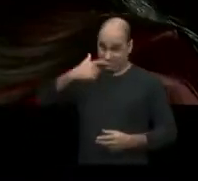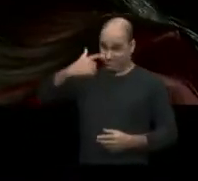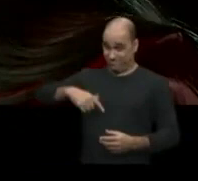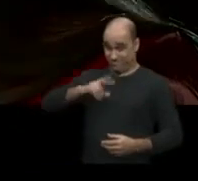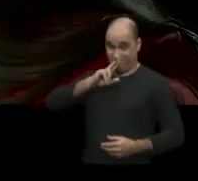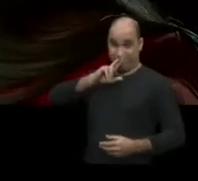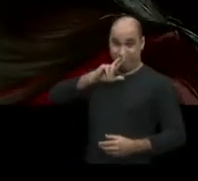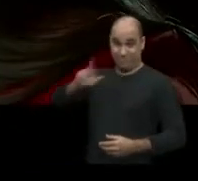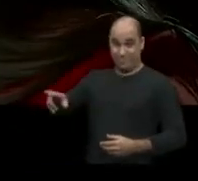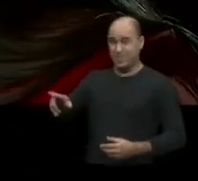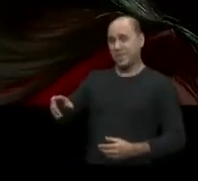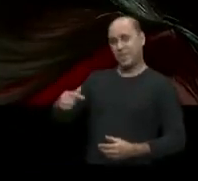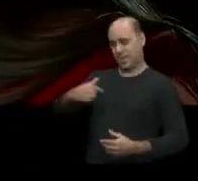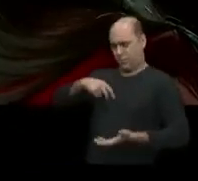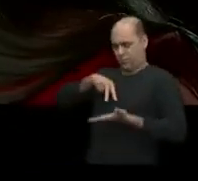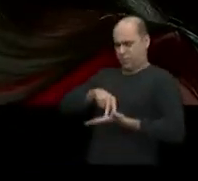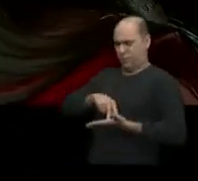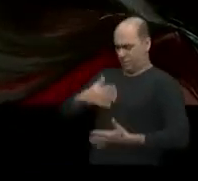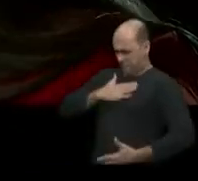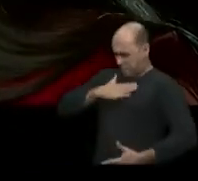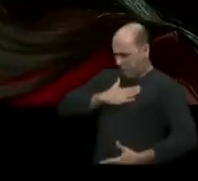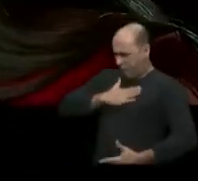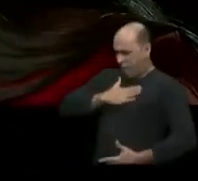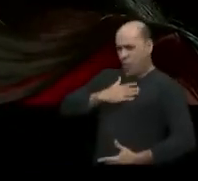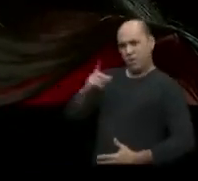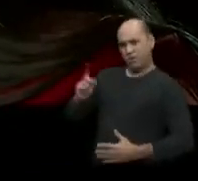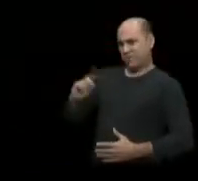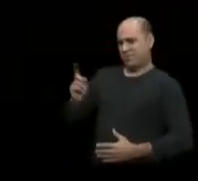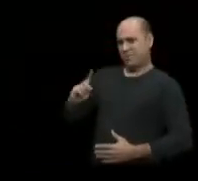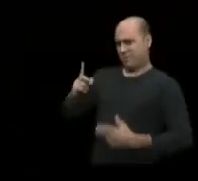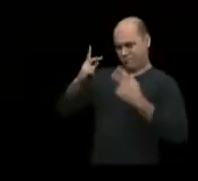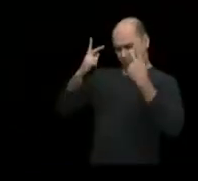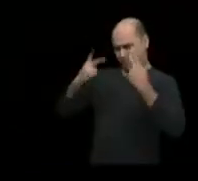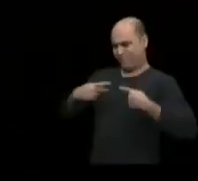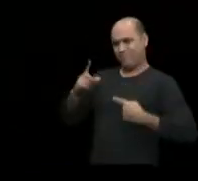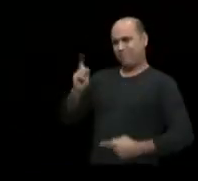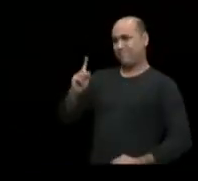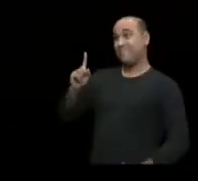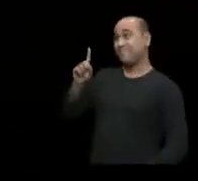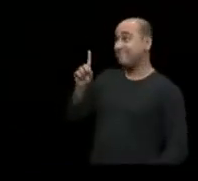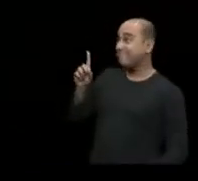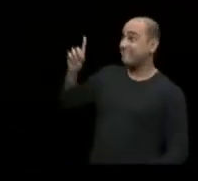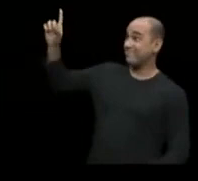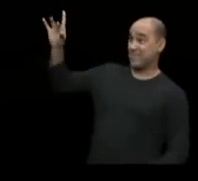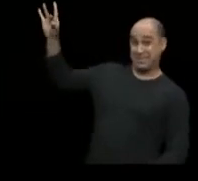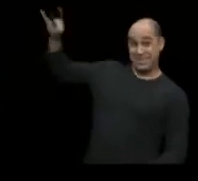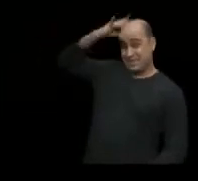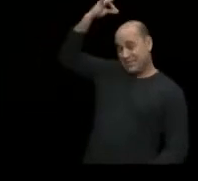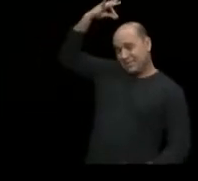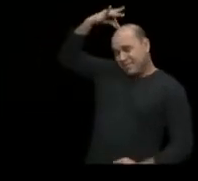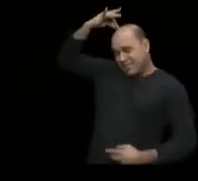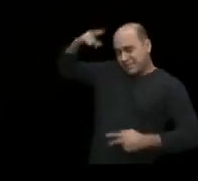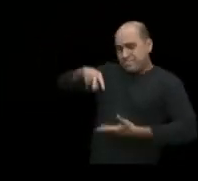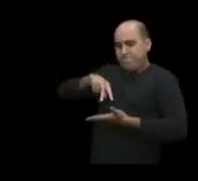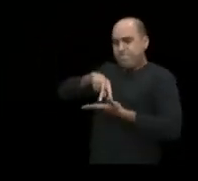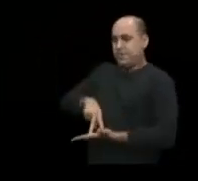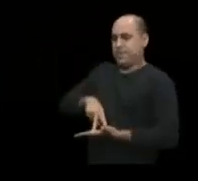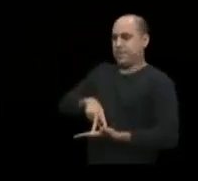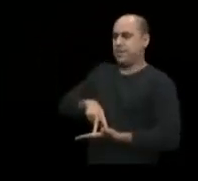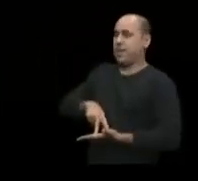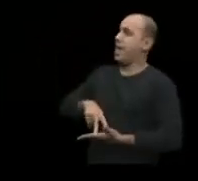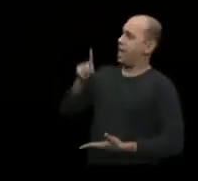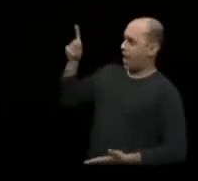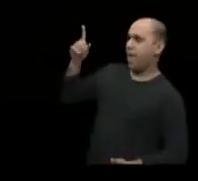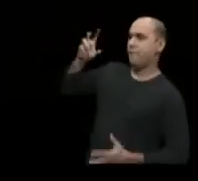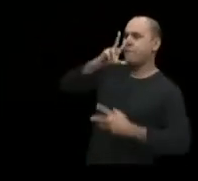nós falamos que não era gente. Era uma força sobrenatural. Nós não só falamos, nós vivemos essa